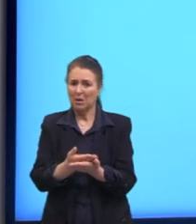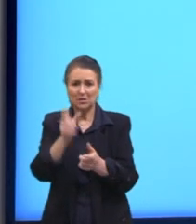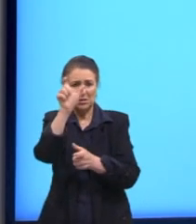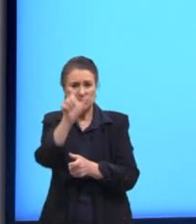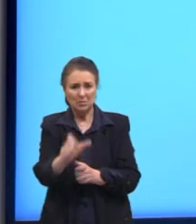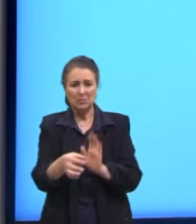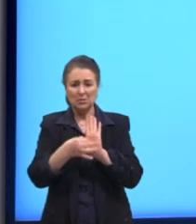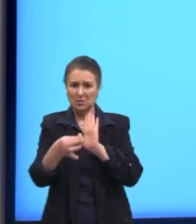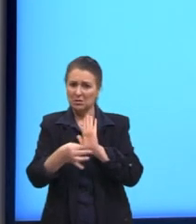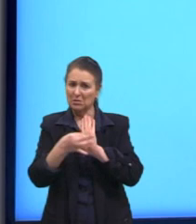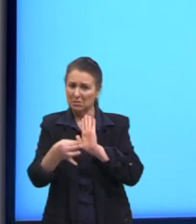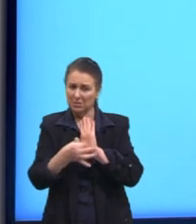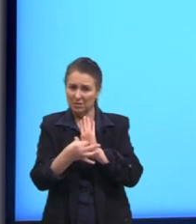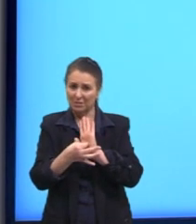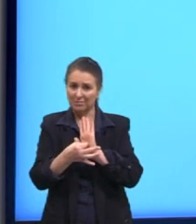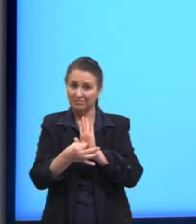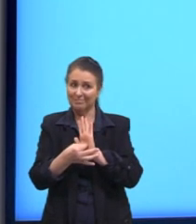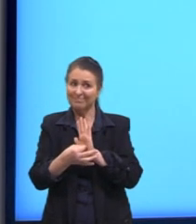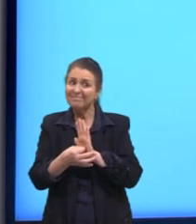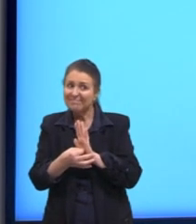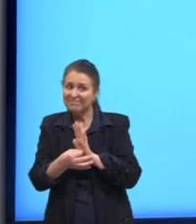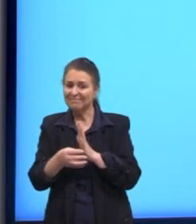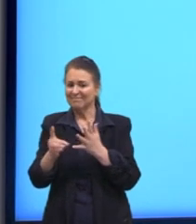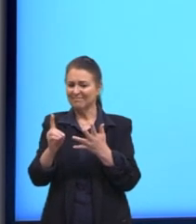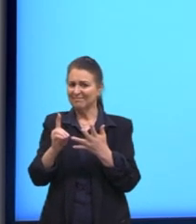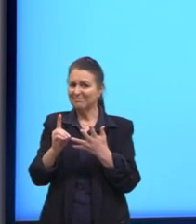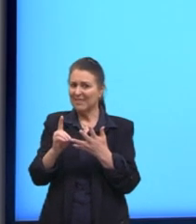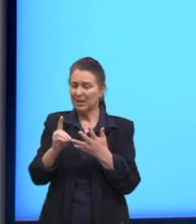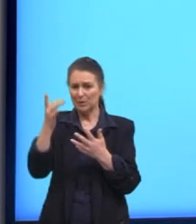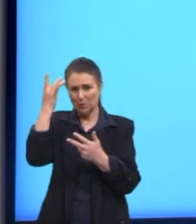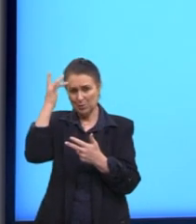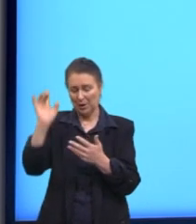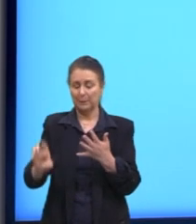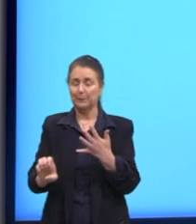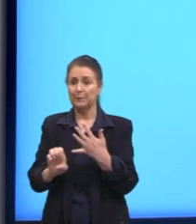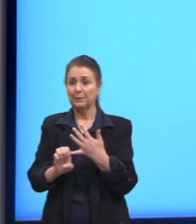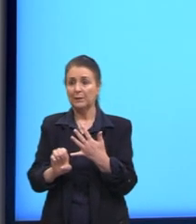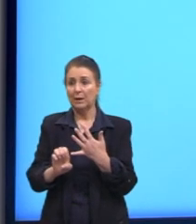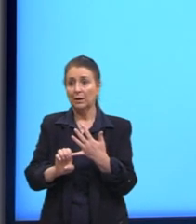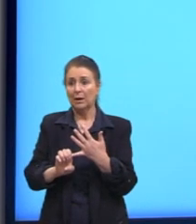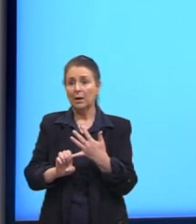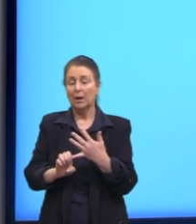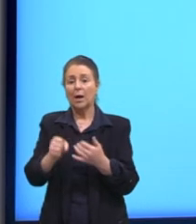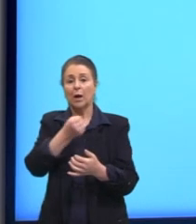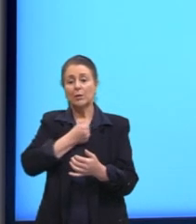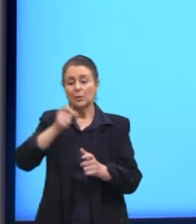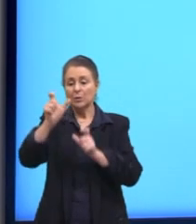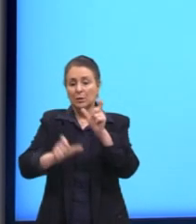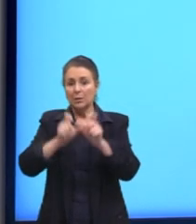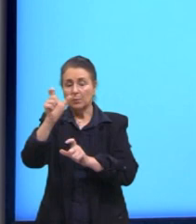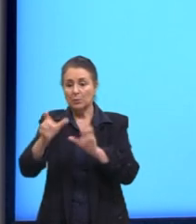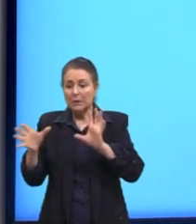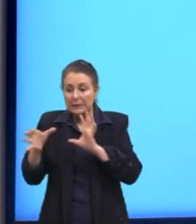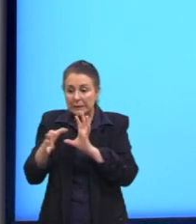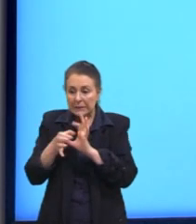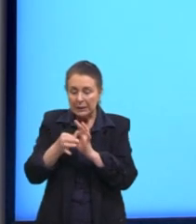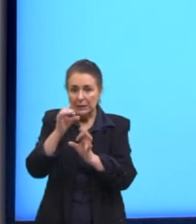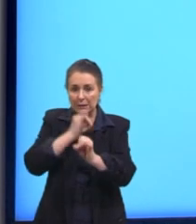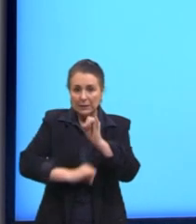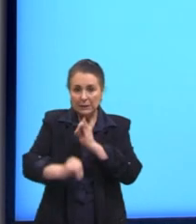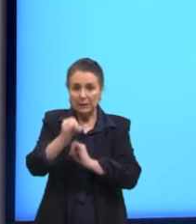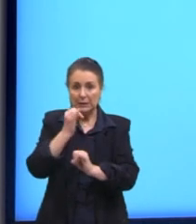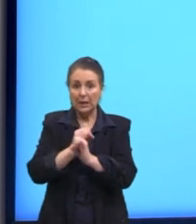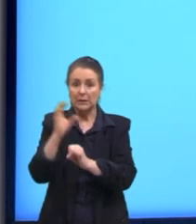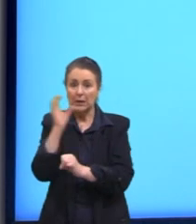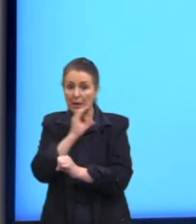ali até, né? Poderia ser? Será? E letra E, ao número de pessoas conectadas à internet, à rapidez